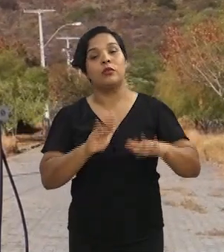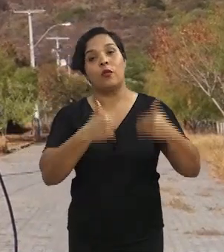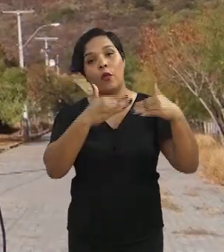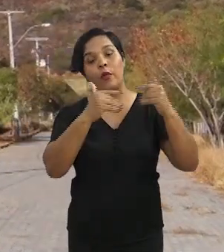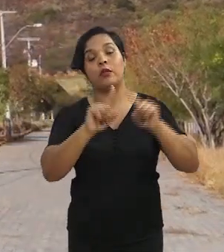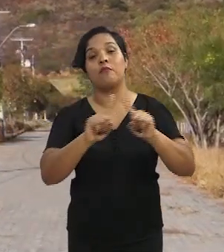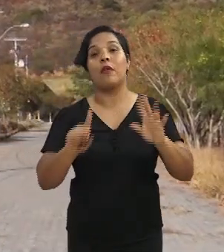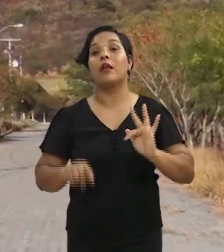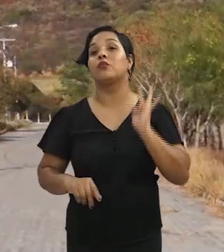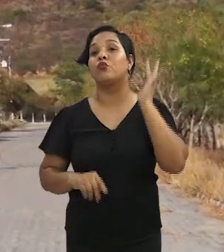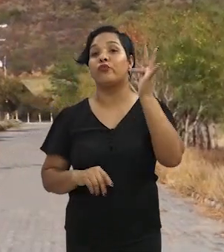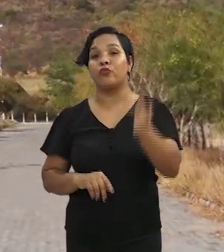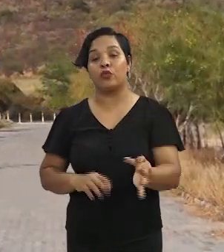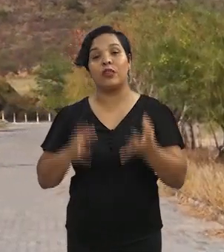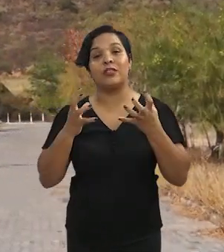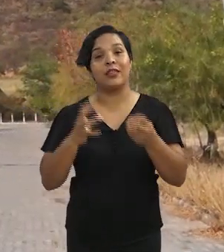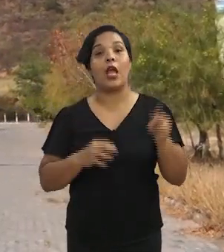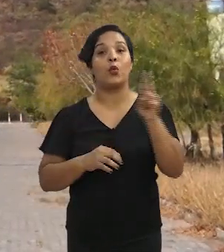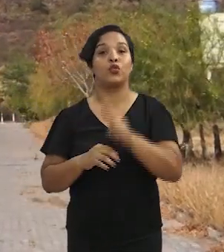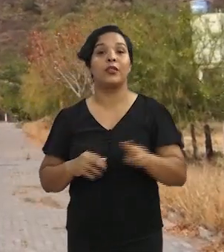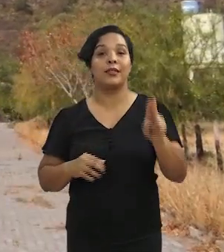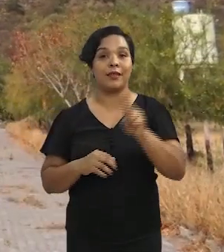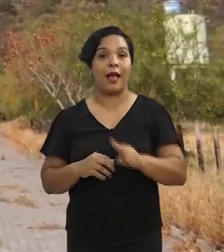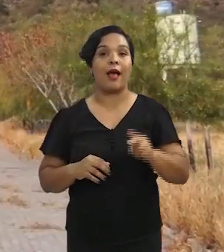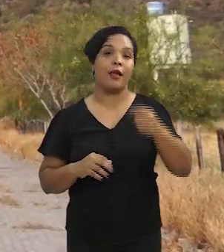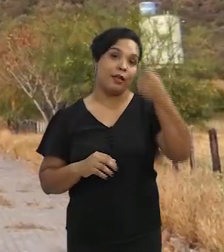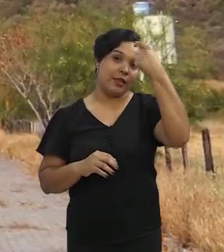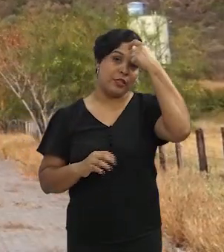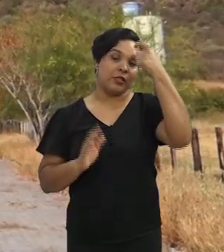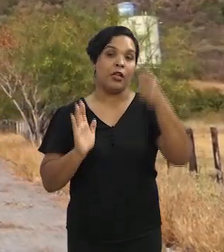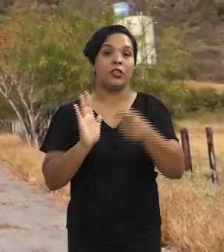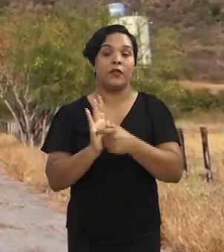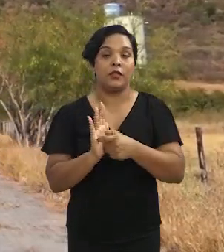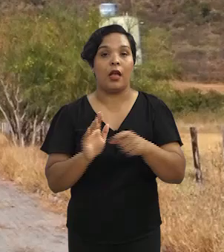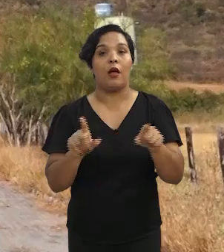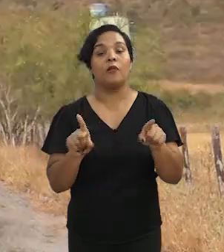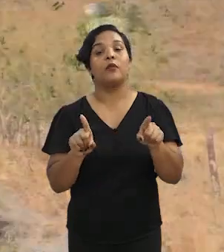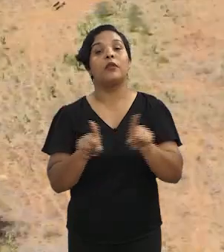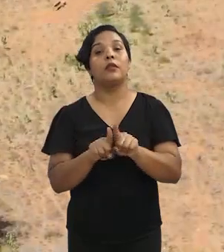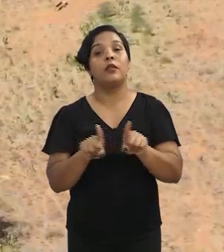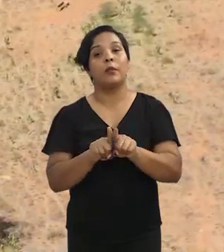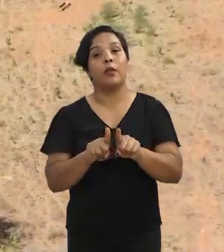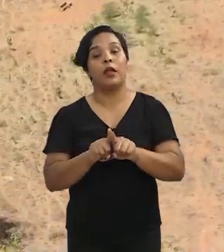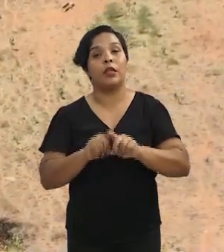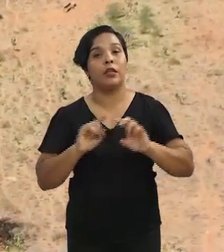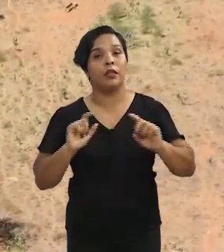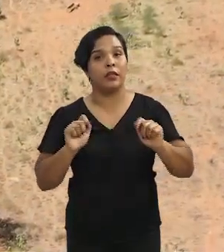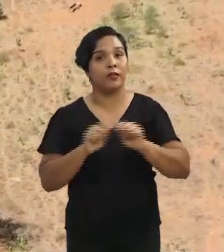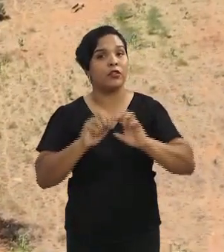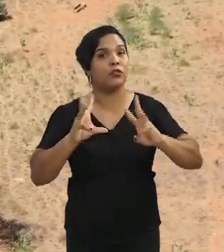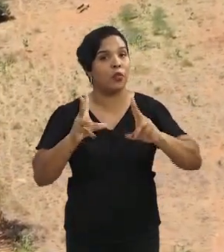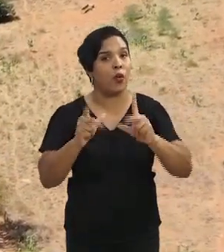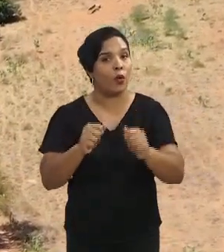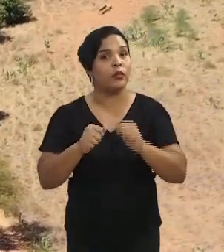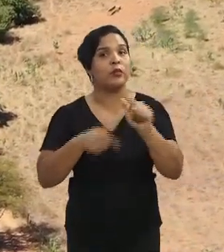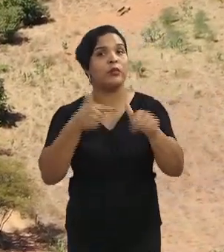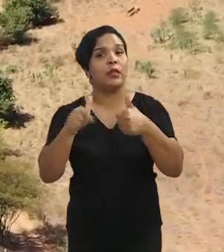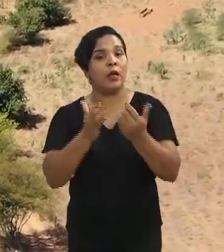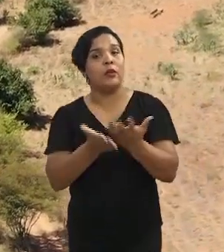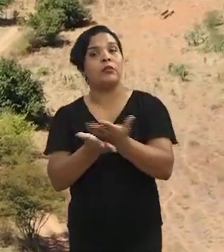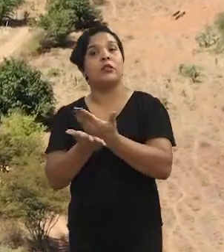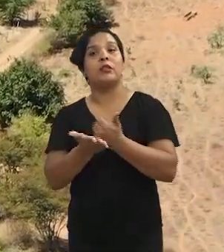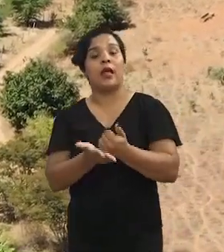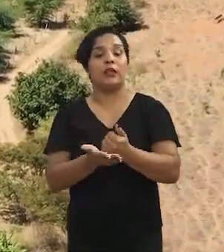desenvolvimento, mas no futuro a gente quer utilizar a inteligência artificial e algoritmos que fazem todo esse tratamento de dados